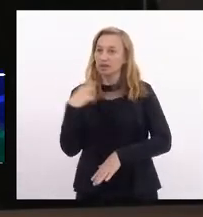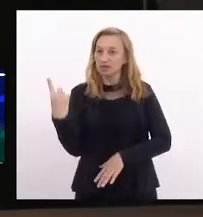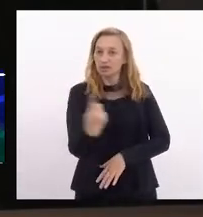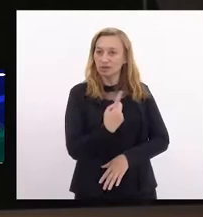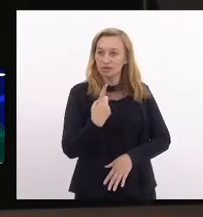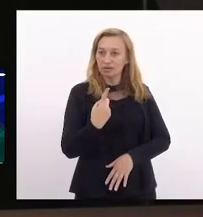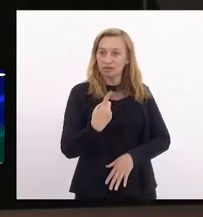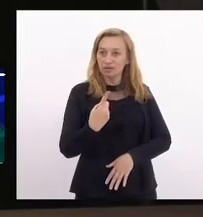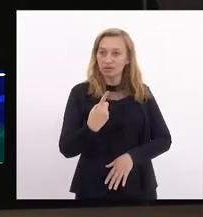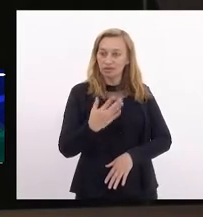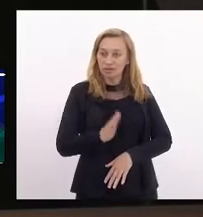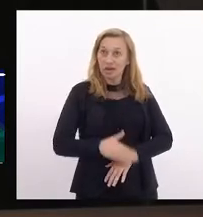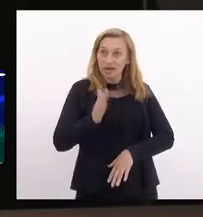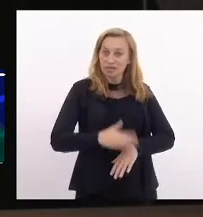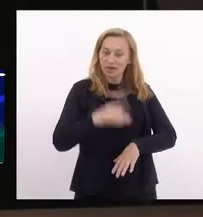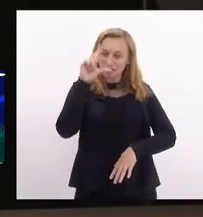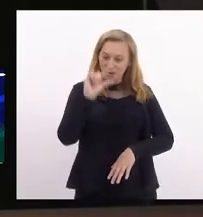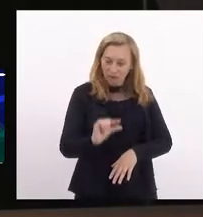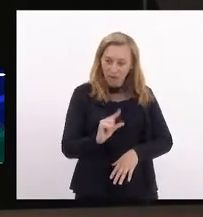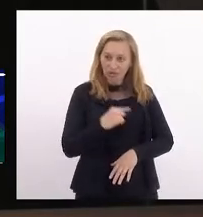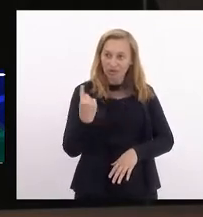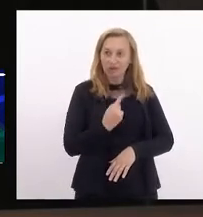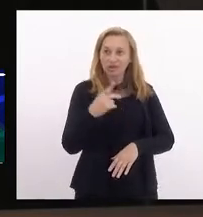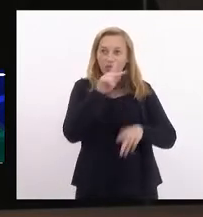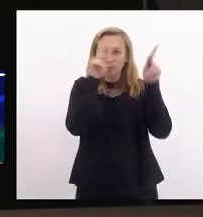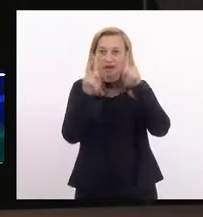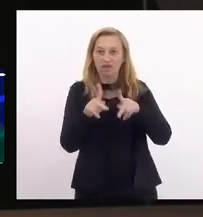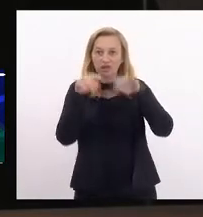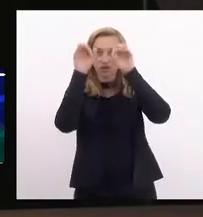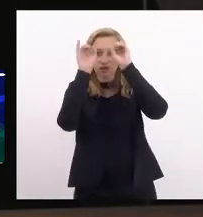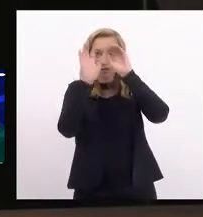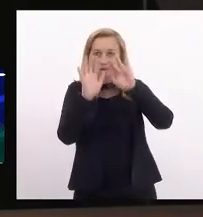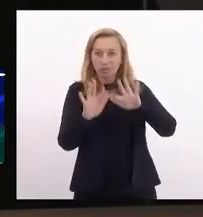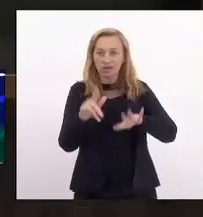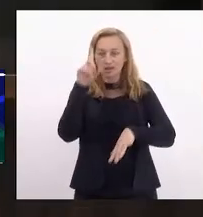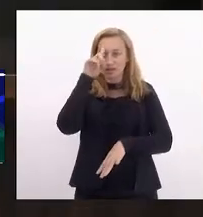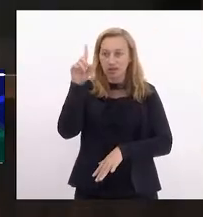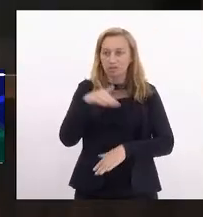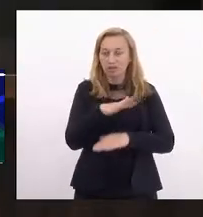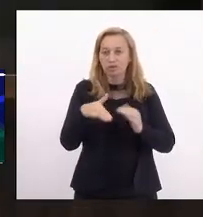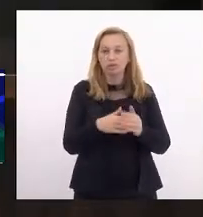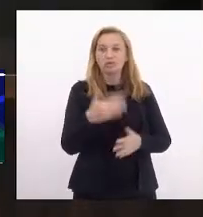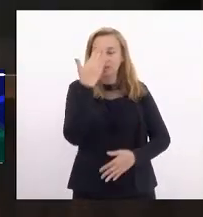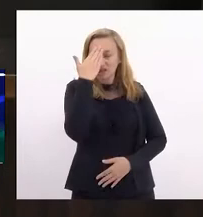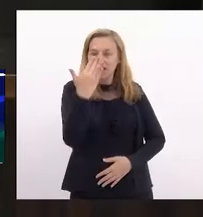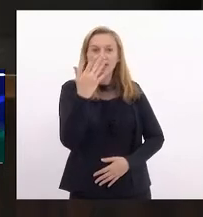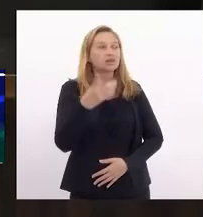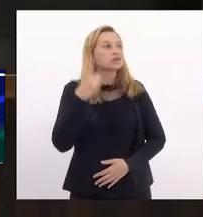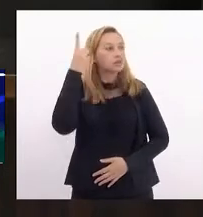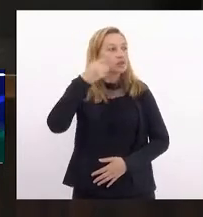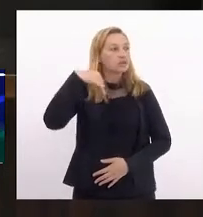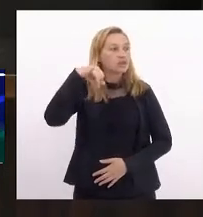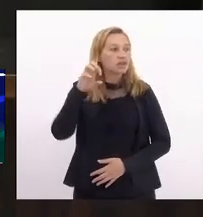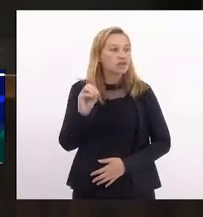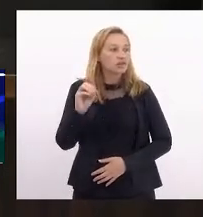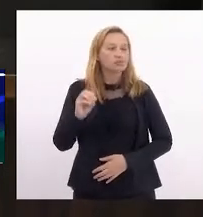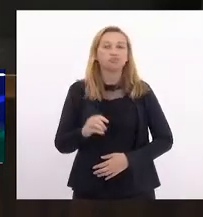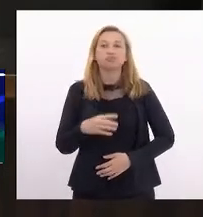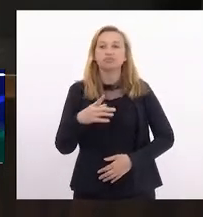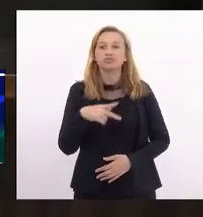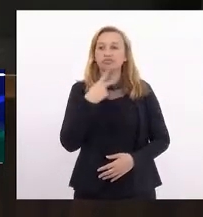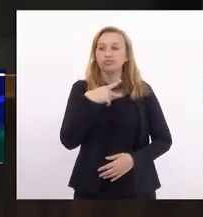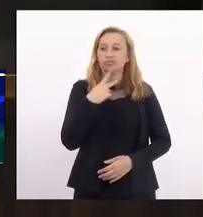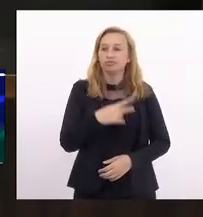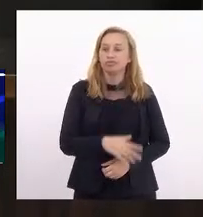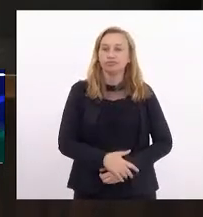a ficar cada vez menor a paz do Senhor para todos obrigado Deputado Marcelo Dino com a